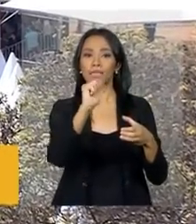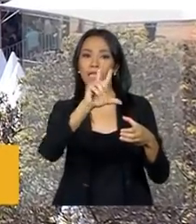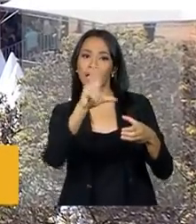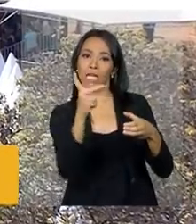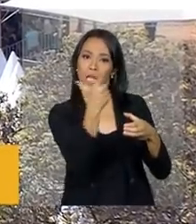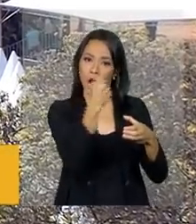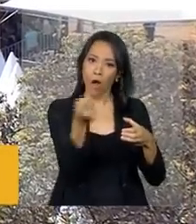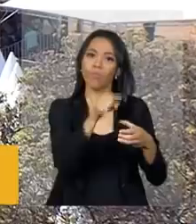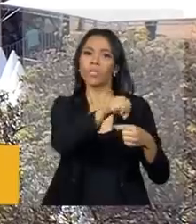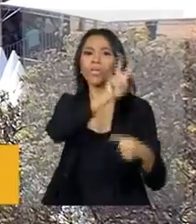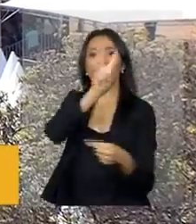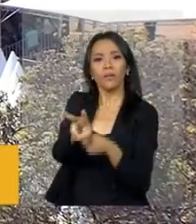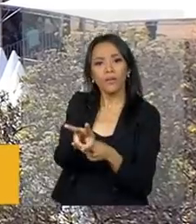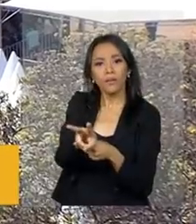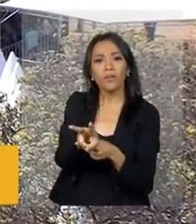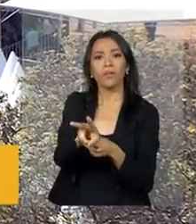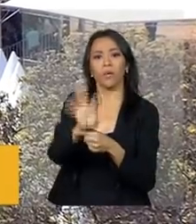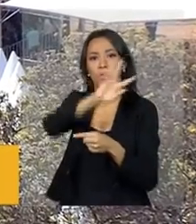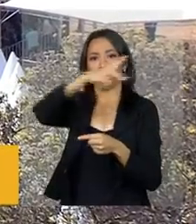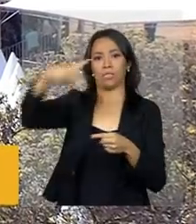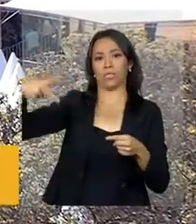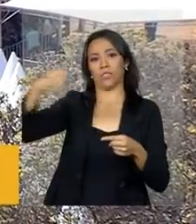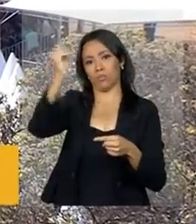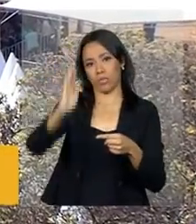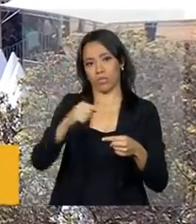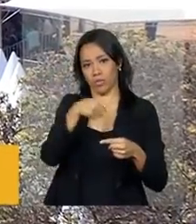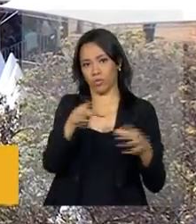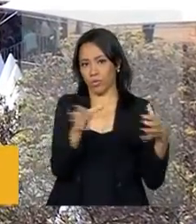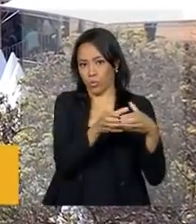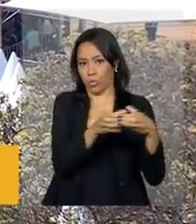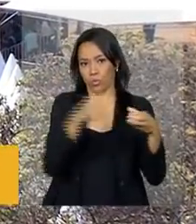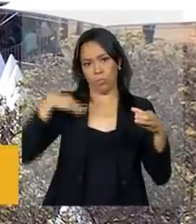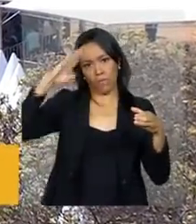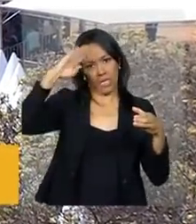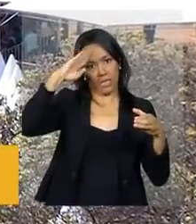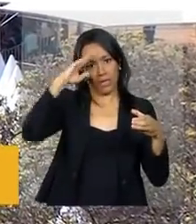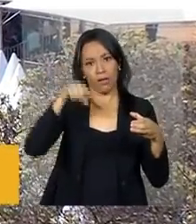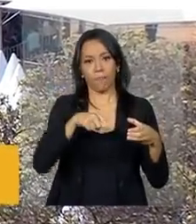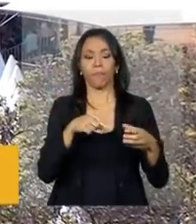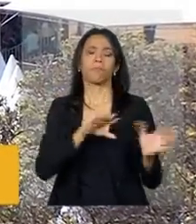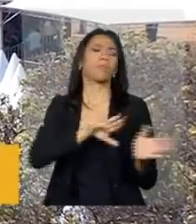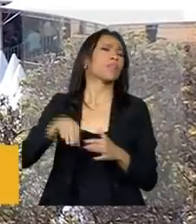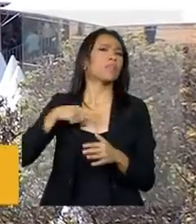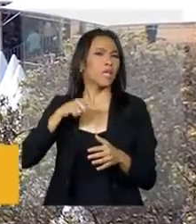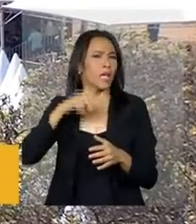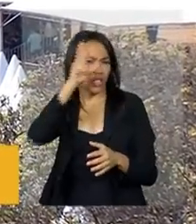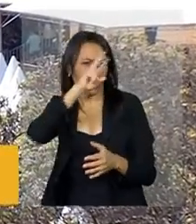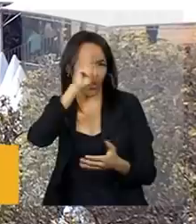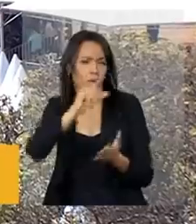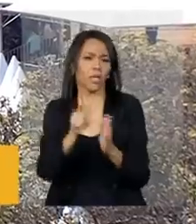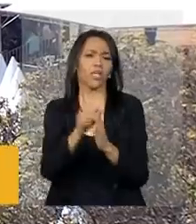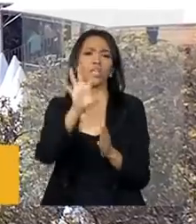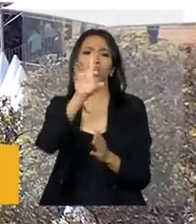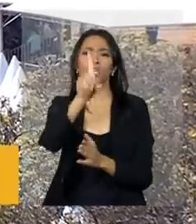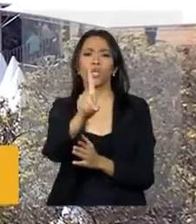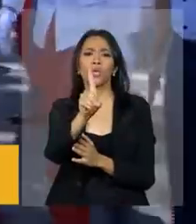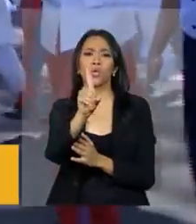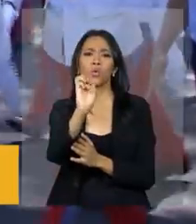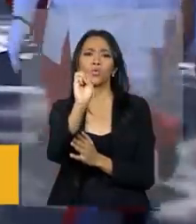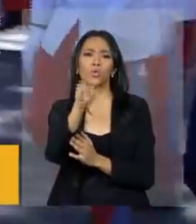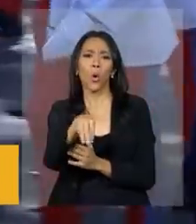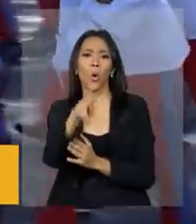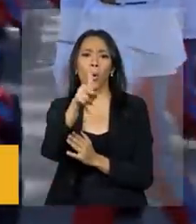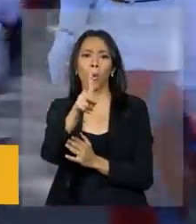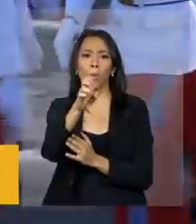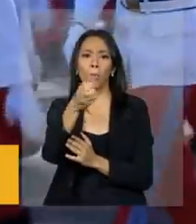os mais antigos e tradicionais. E diz a história que o Dom Pedro I escolheu ele próprio os